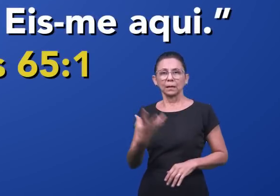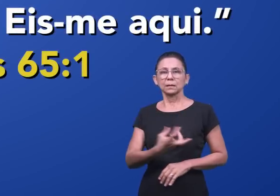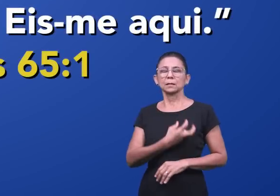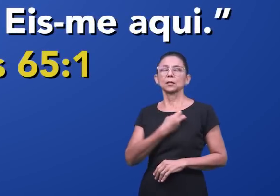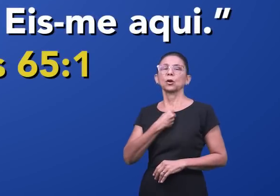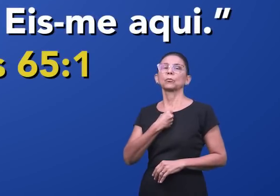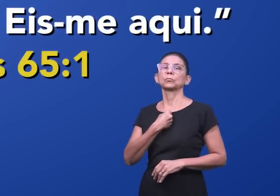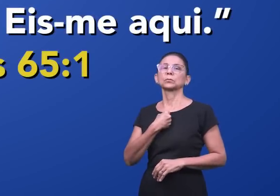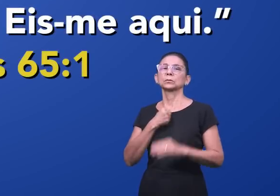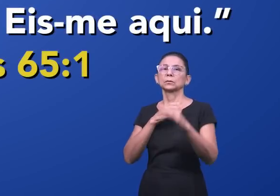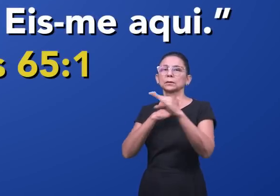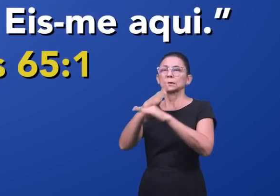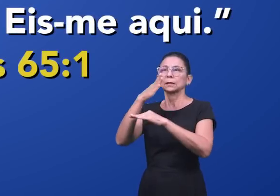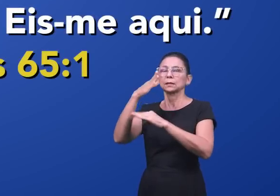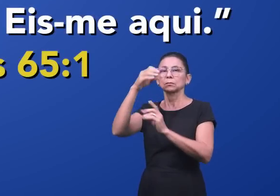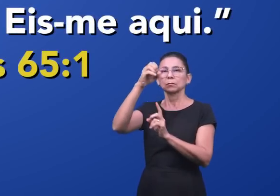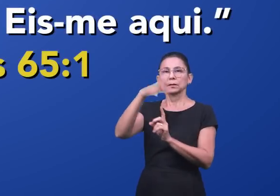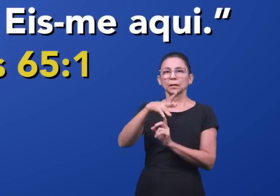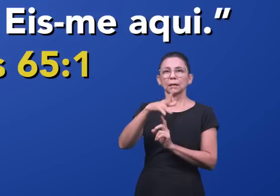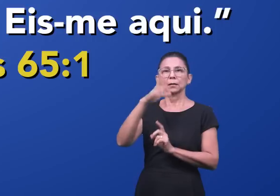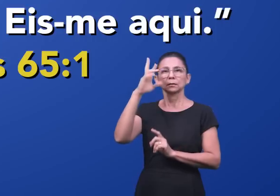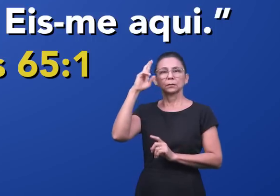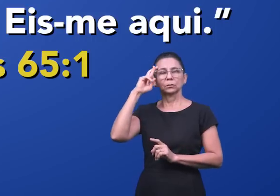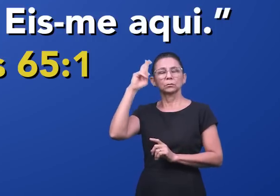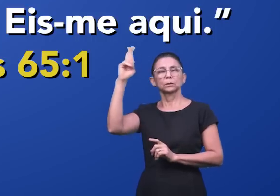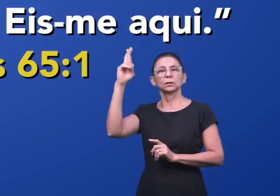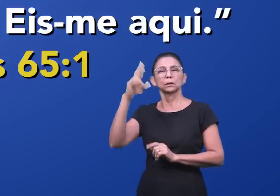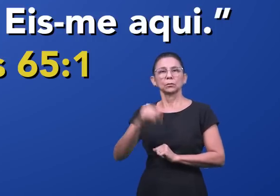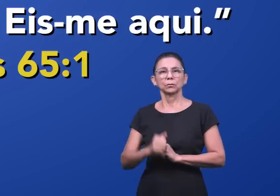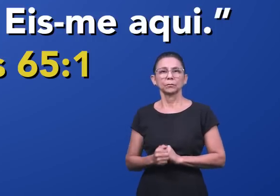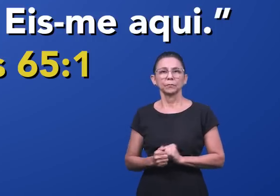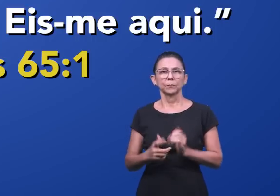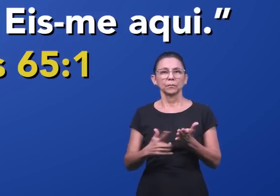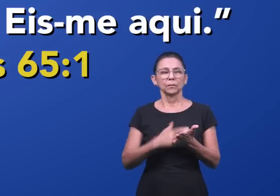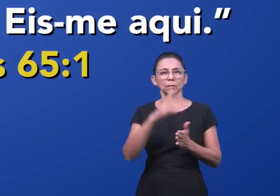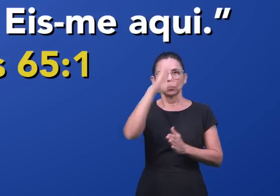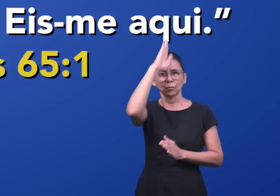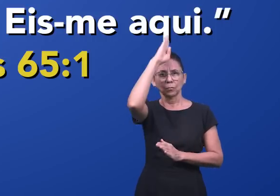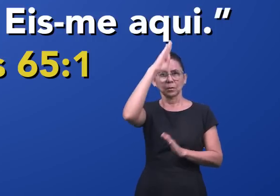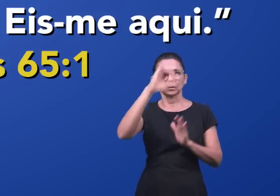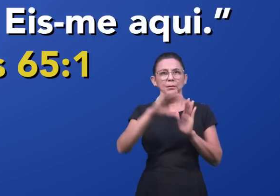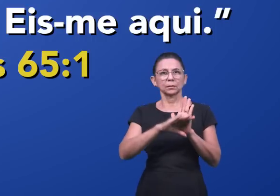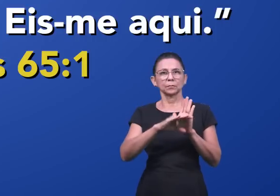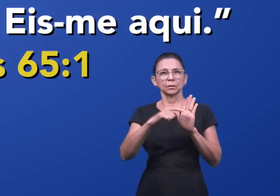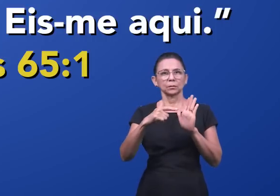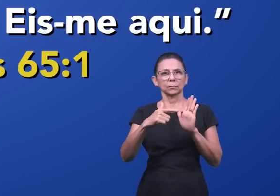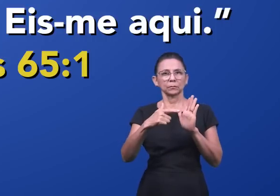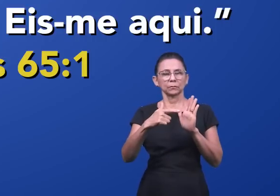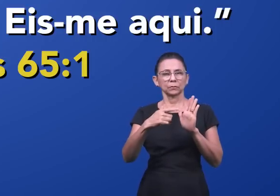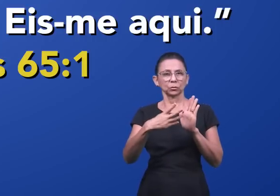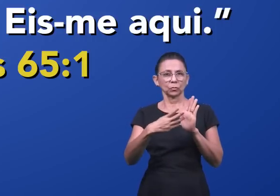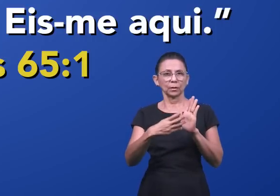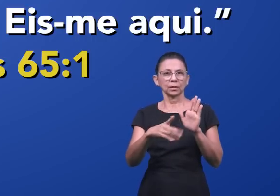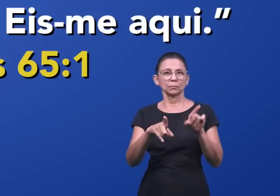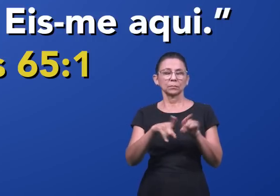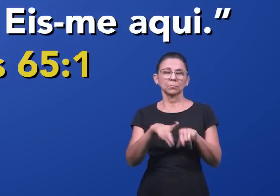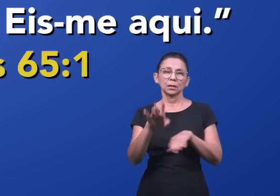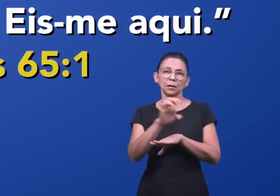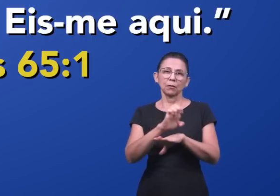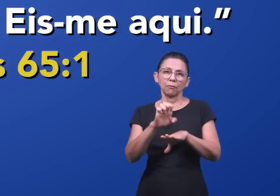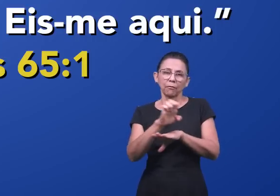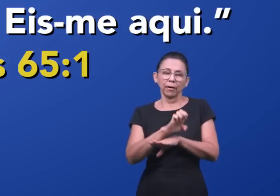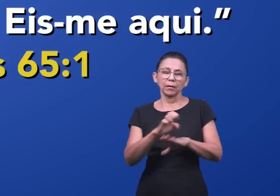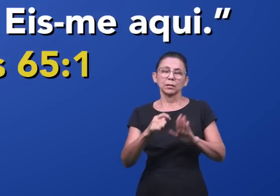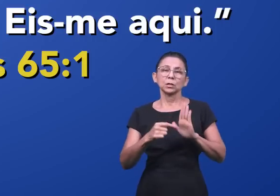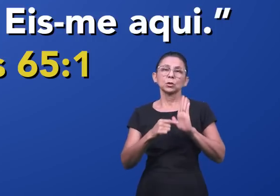tivemos acesso a essa promessa. As colunas de prata vão falar ali da remissão pelo sangue de Jesus, porque é por essa remissão que nós temos